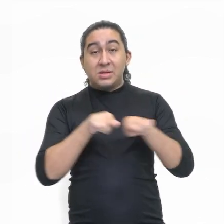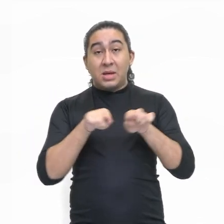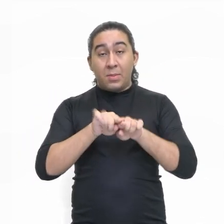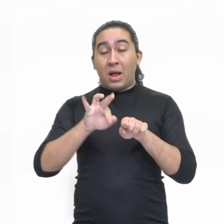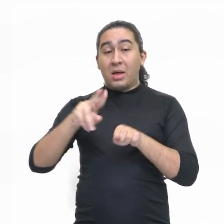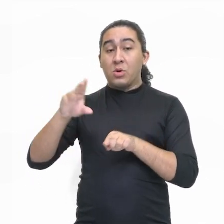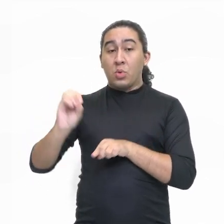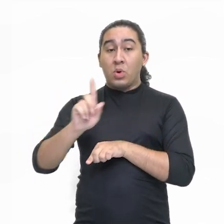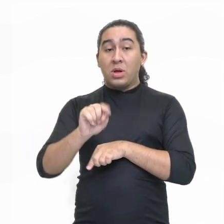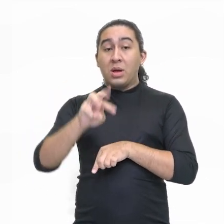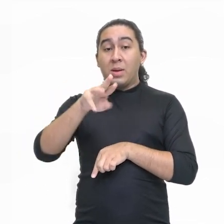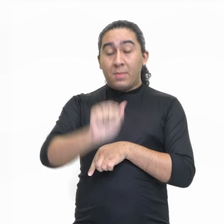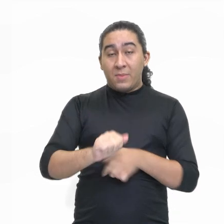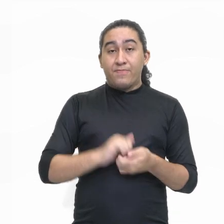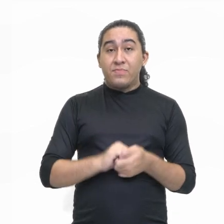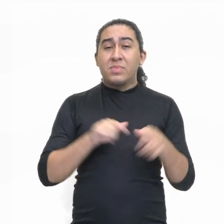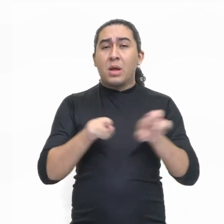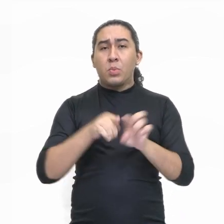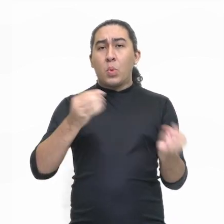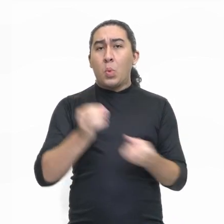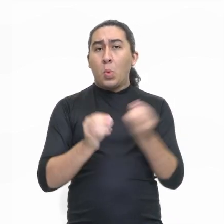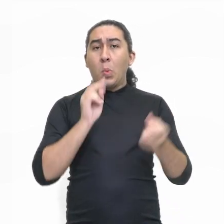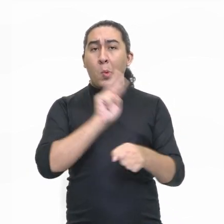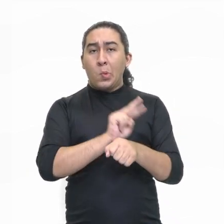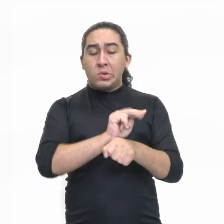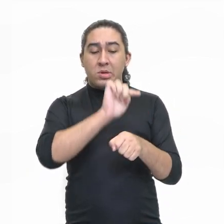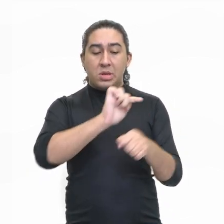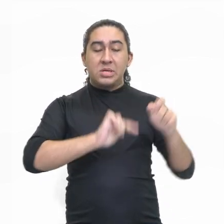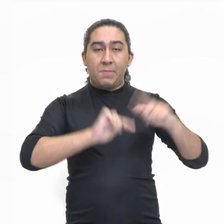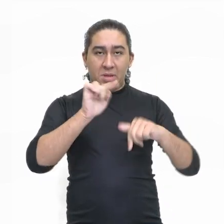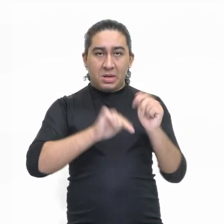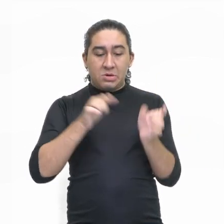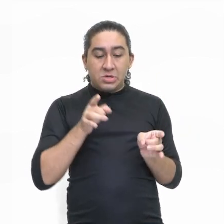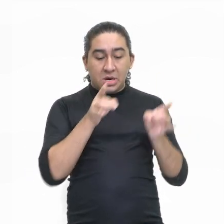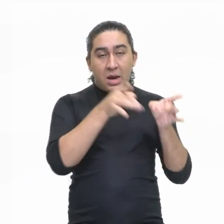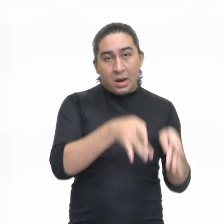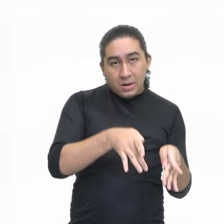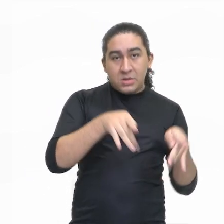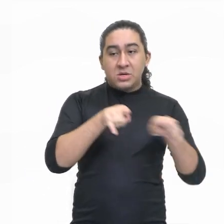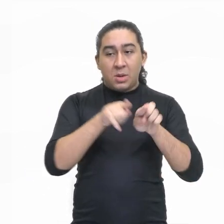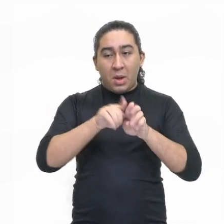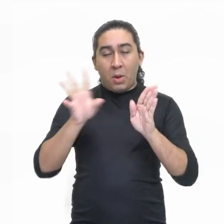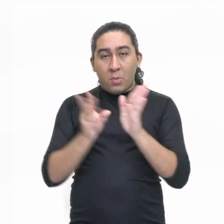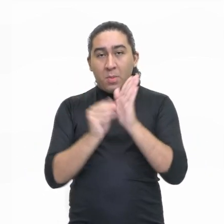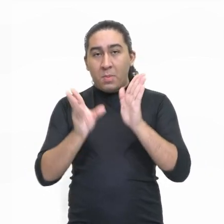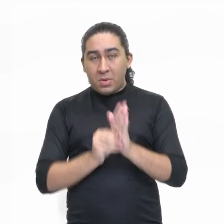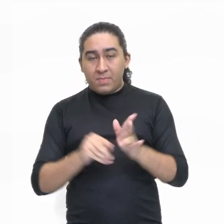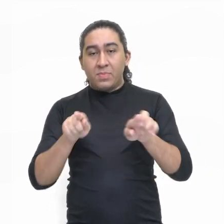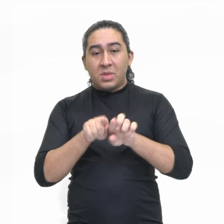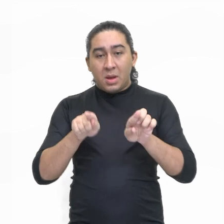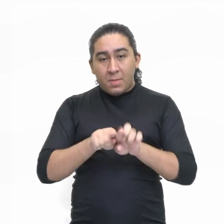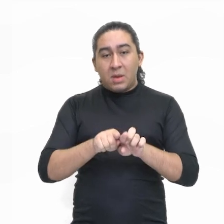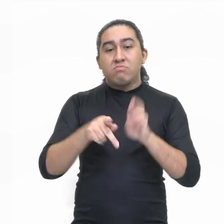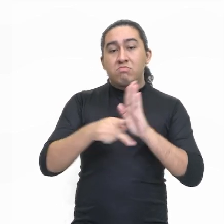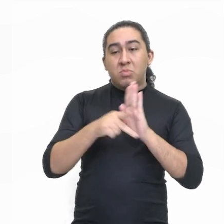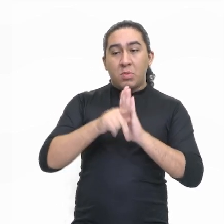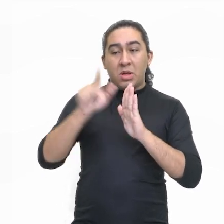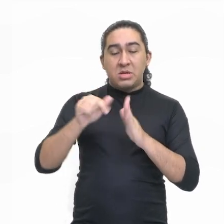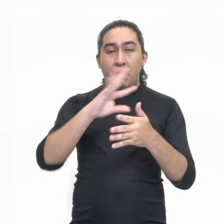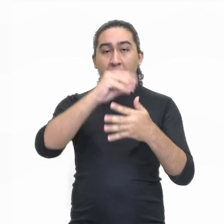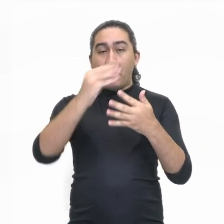e Raio Gama, Descarte e Tratamento de Resíduos, Bioacumulação e Biomagnificação